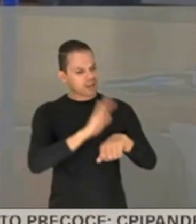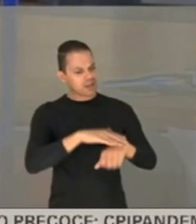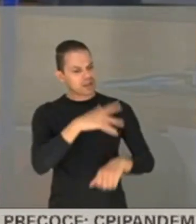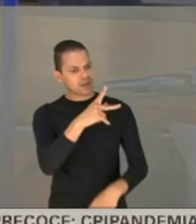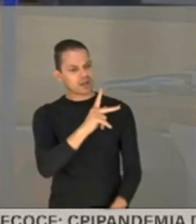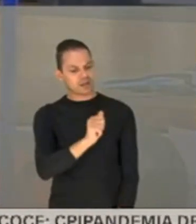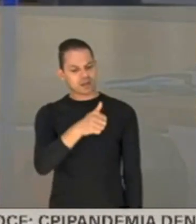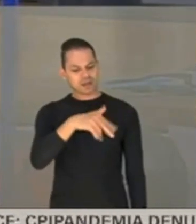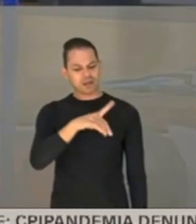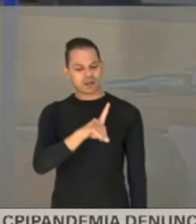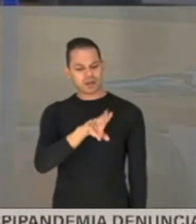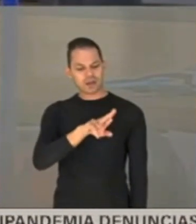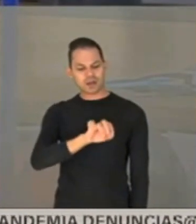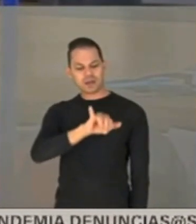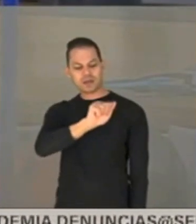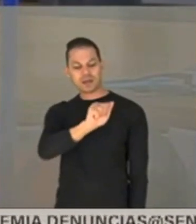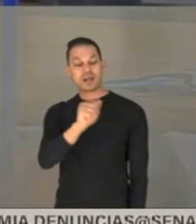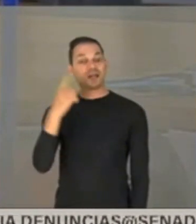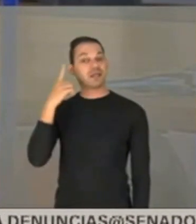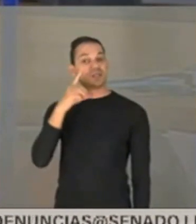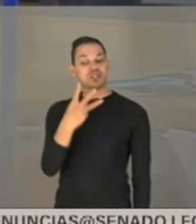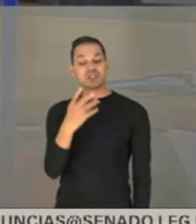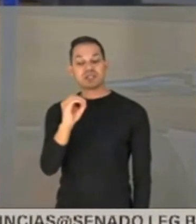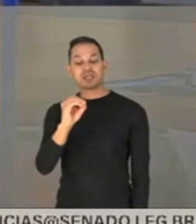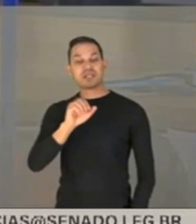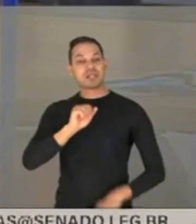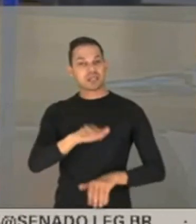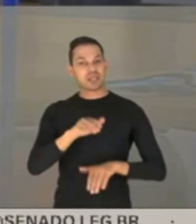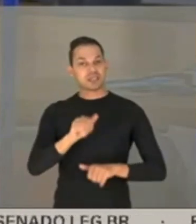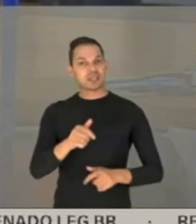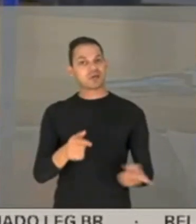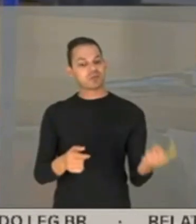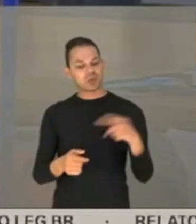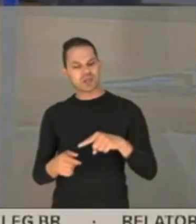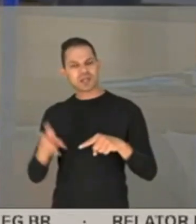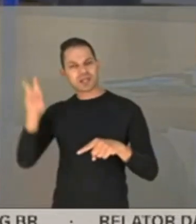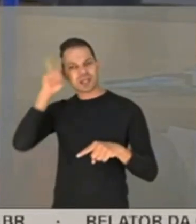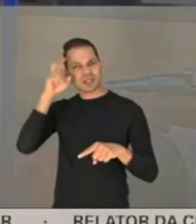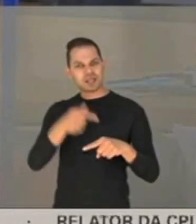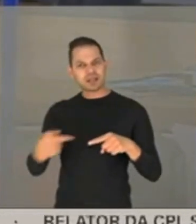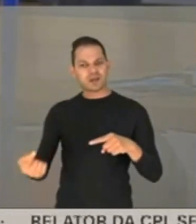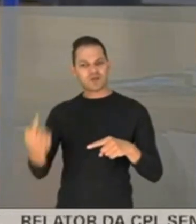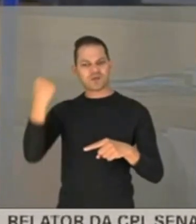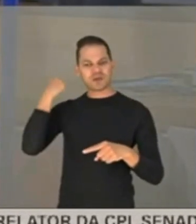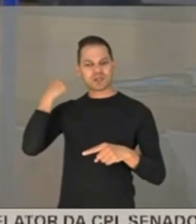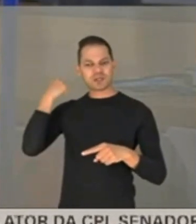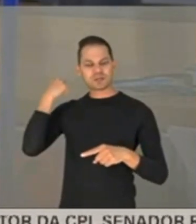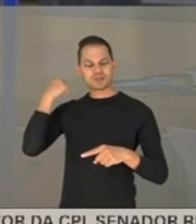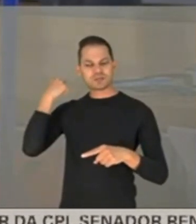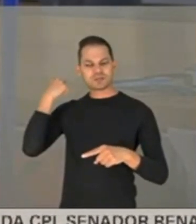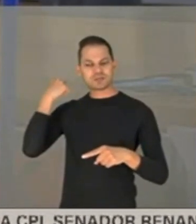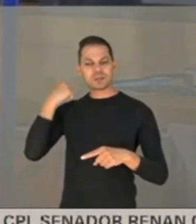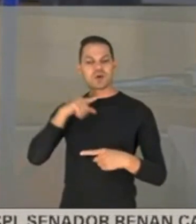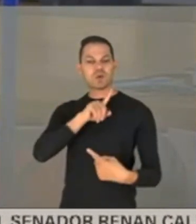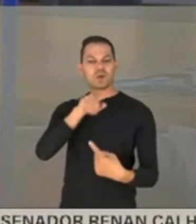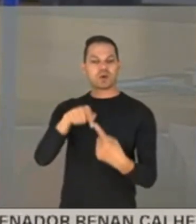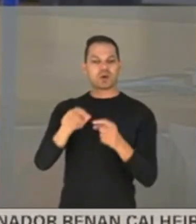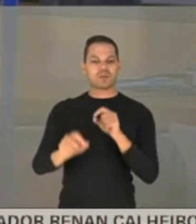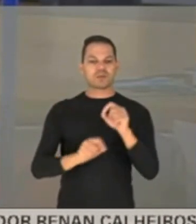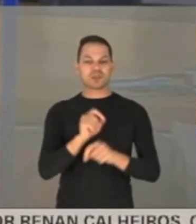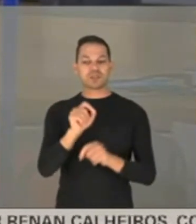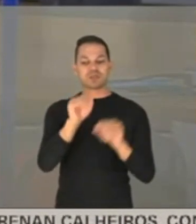Lima, esteve neste plenário no último dia 30 de setembro, quinta-feira passada, com o objetivo de